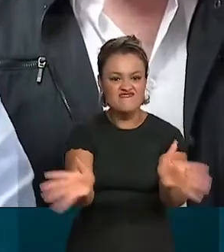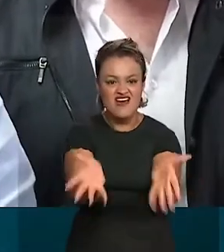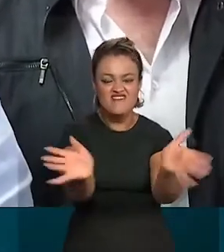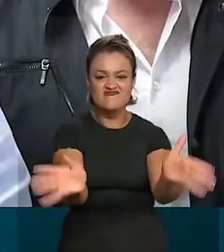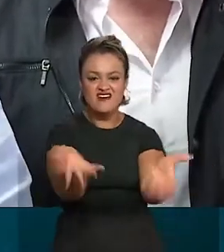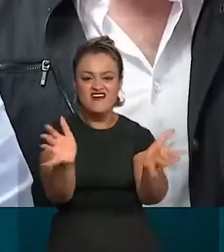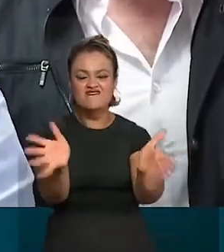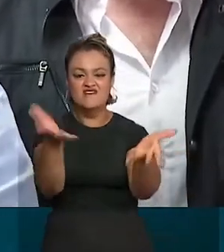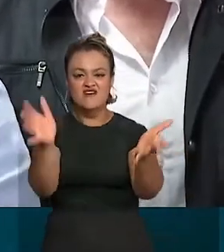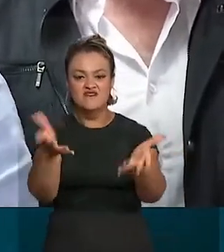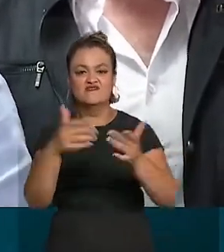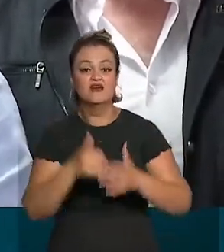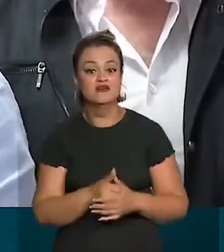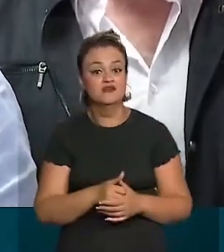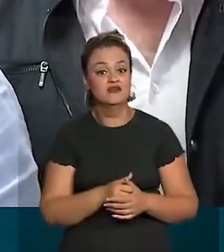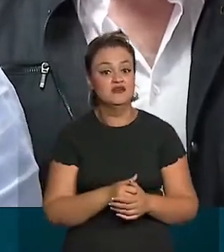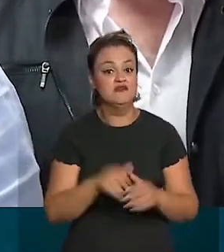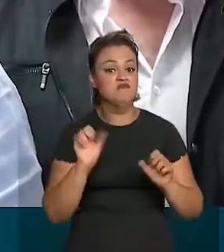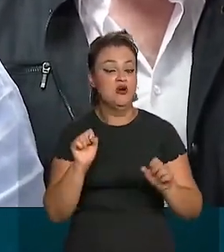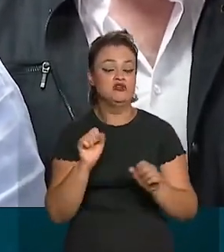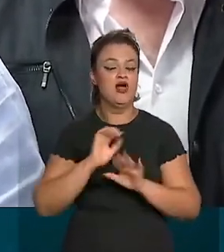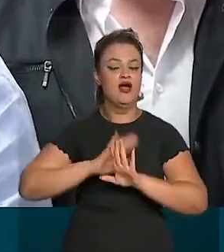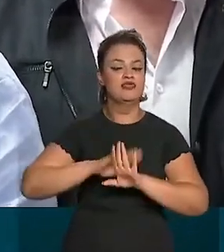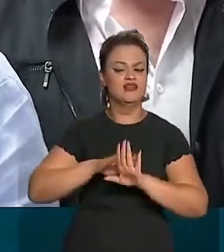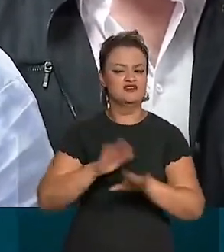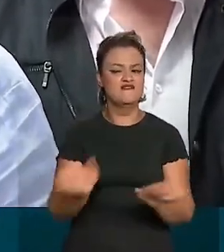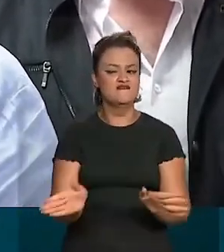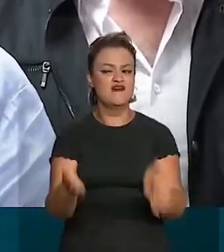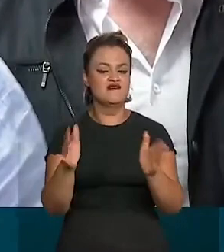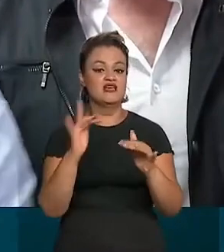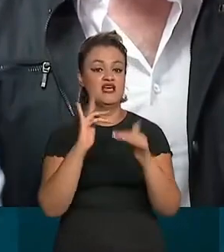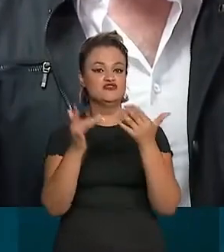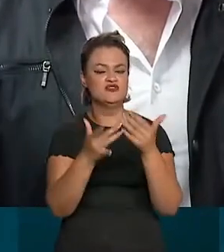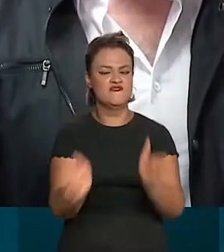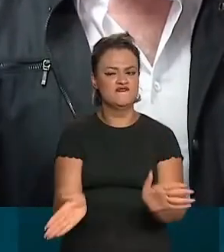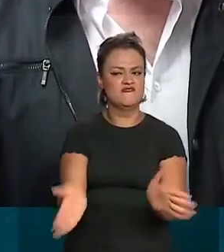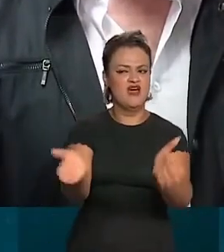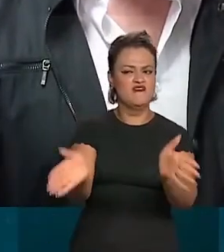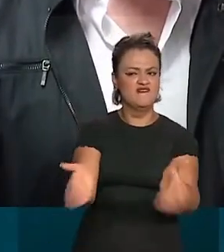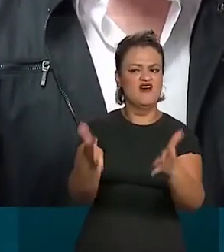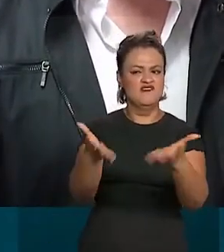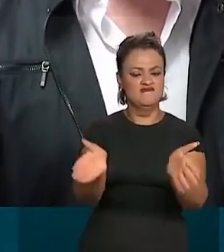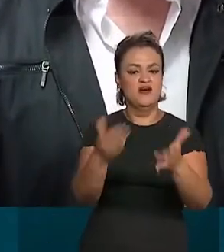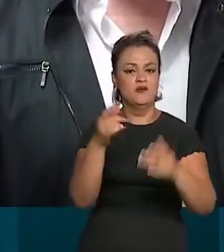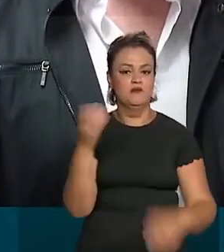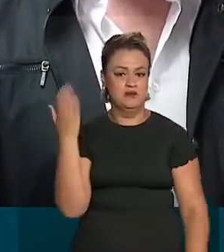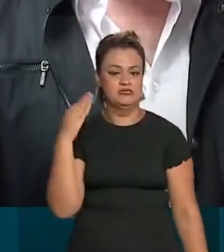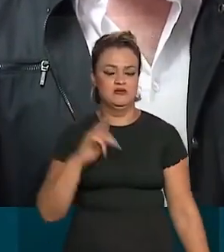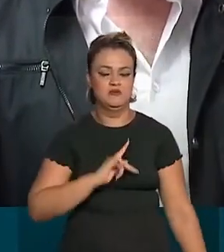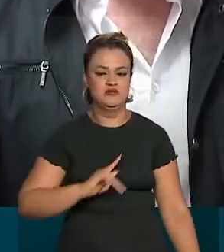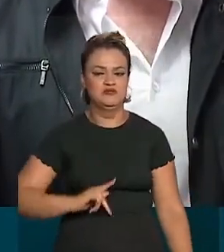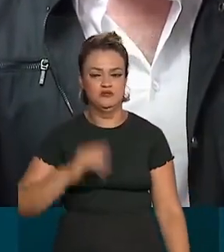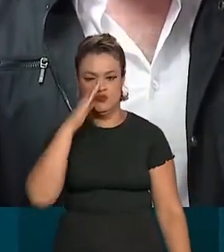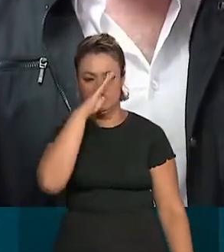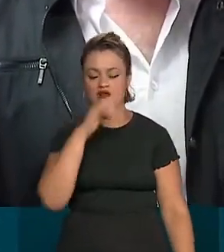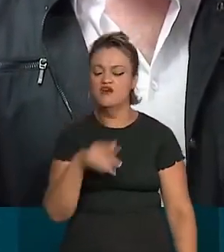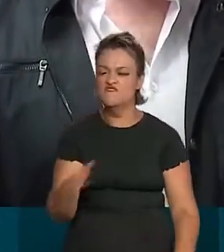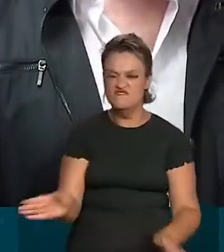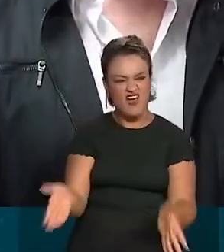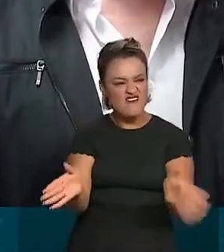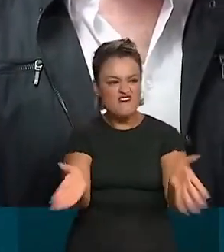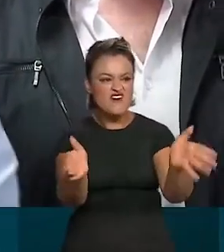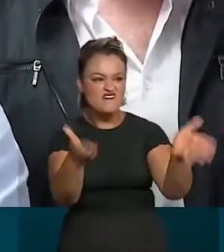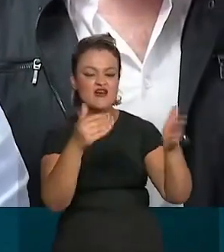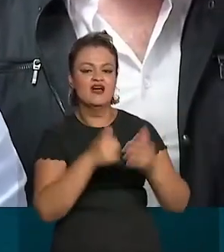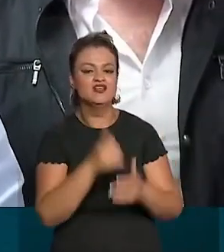como, quem sabe, está estimulando ainda pelas redes sociais, sabe, que a gente está sabendo lá